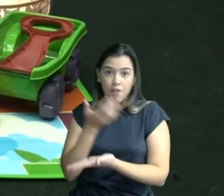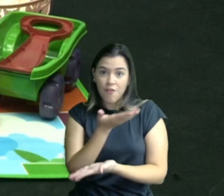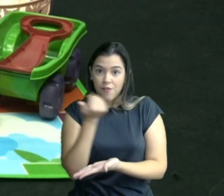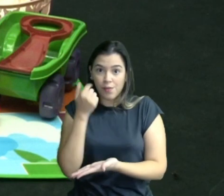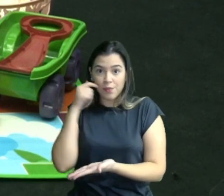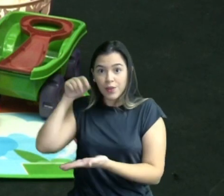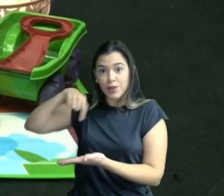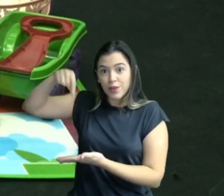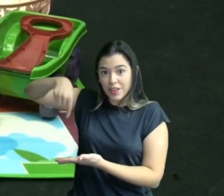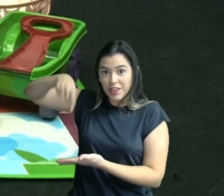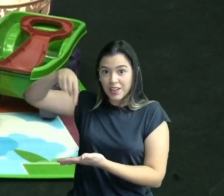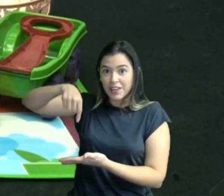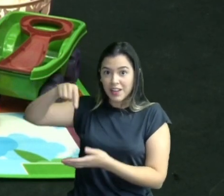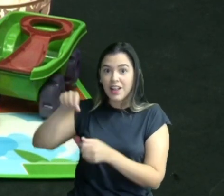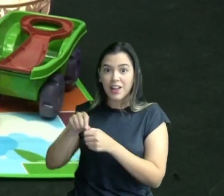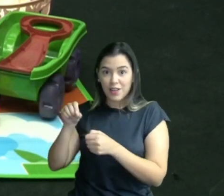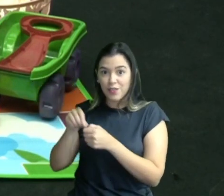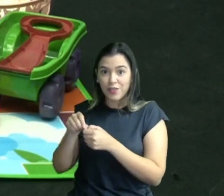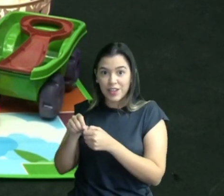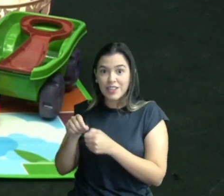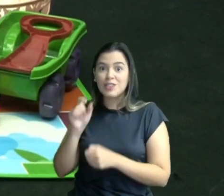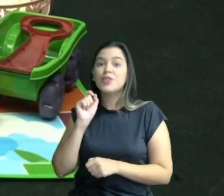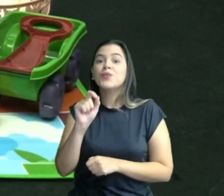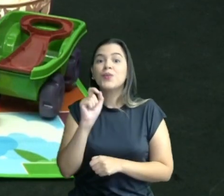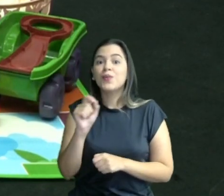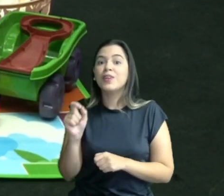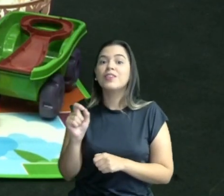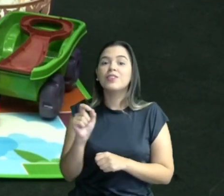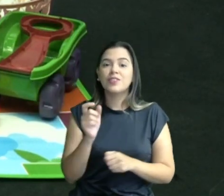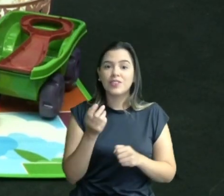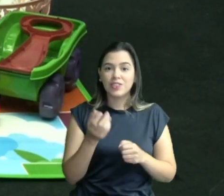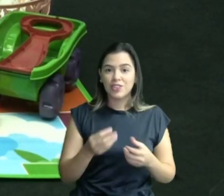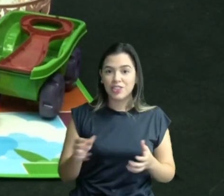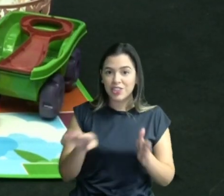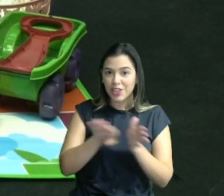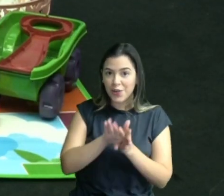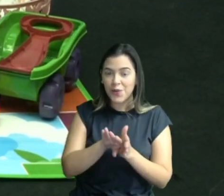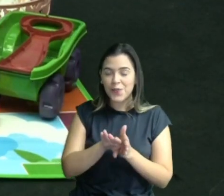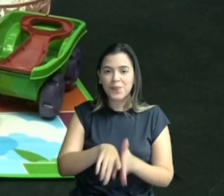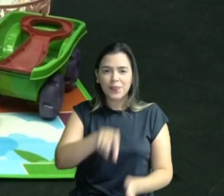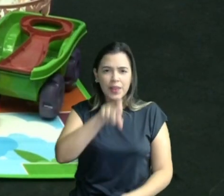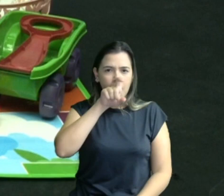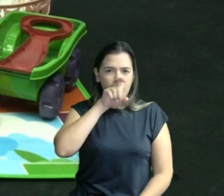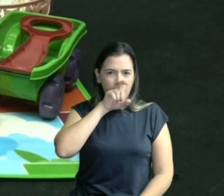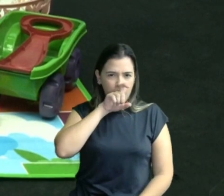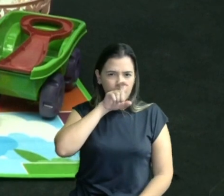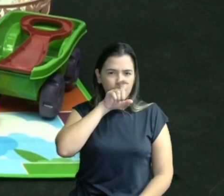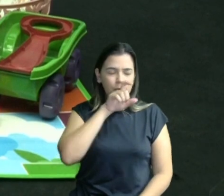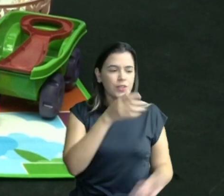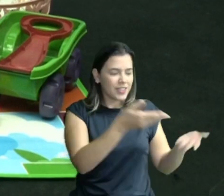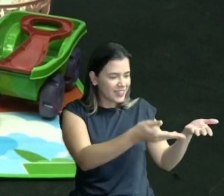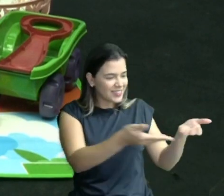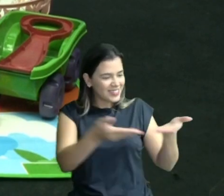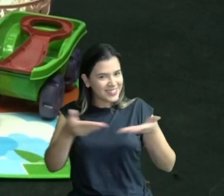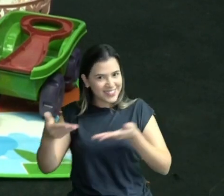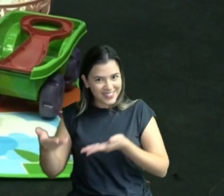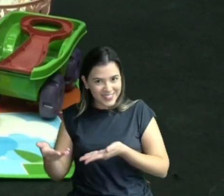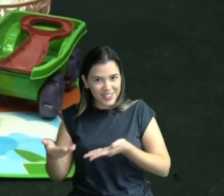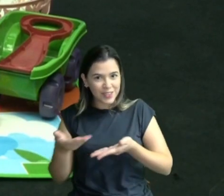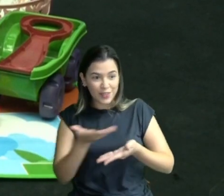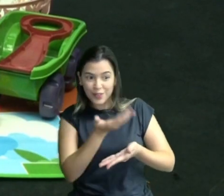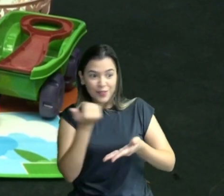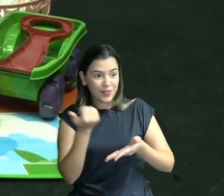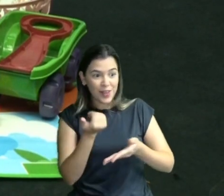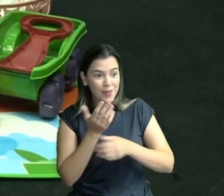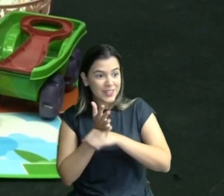quando chegou essa essa correspondência para ela a bruxa combina o carteiro para